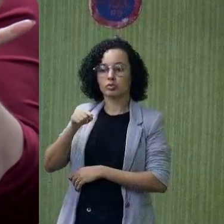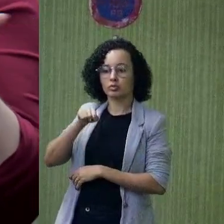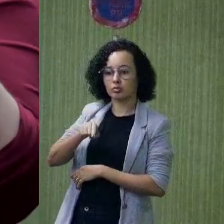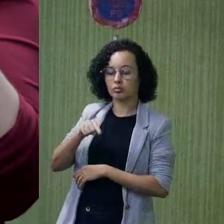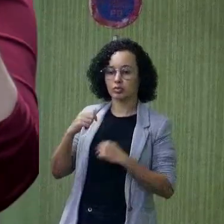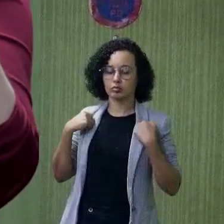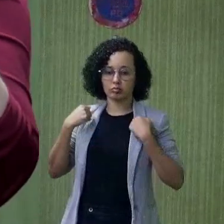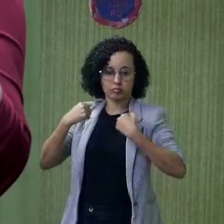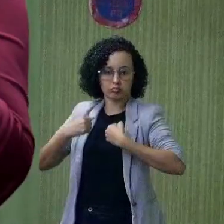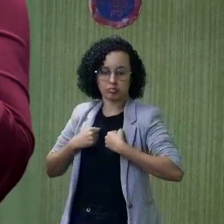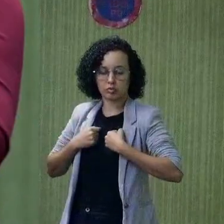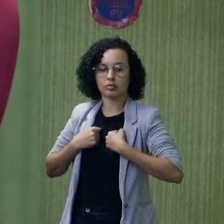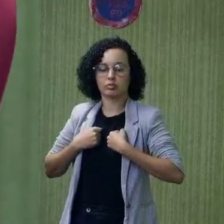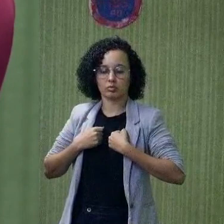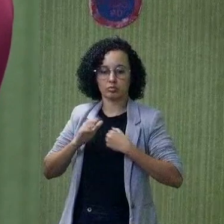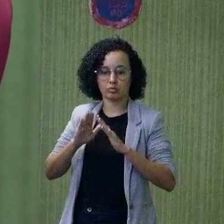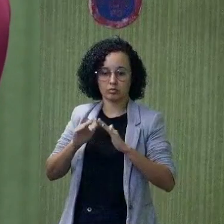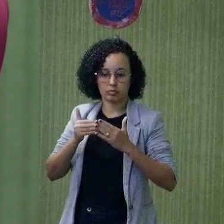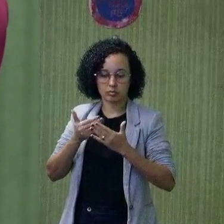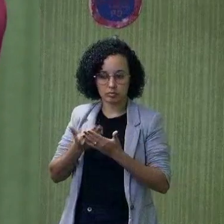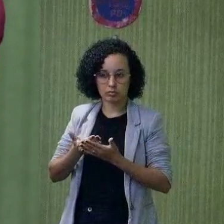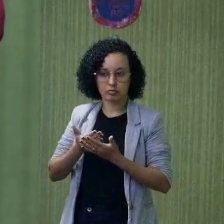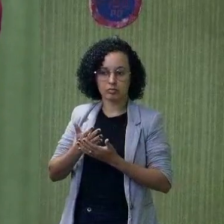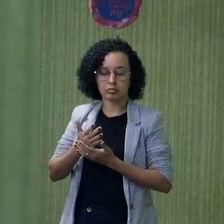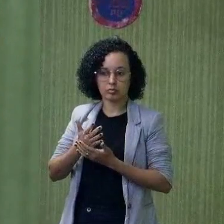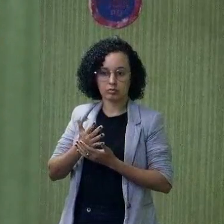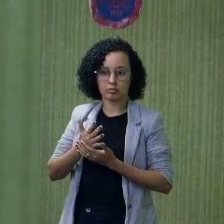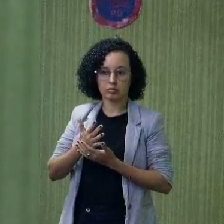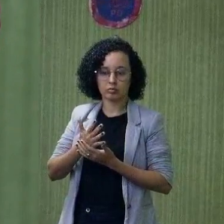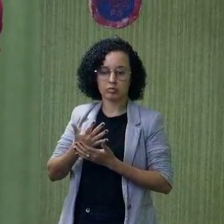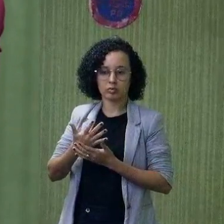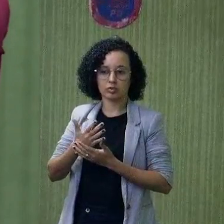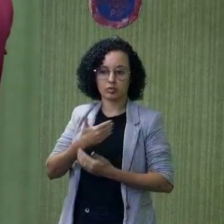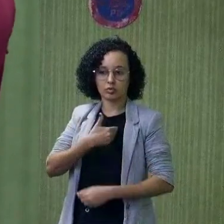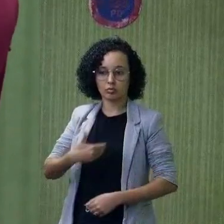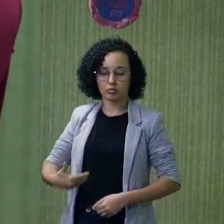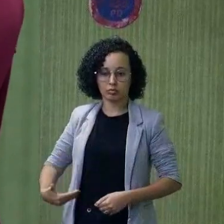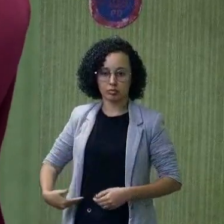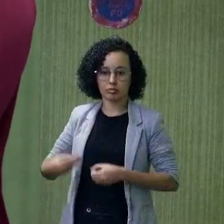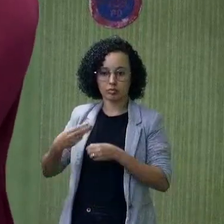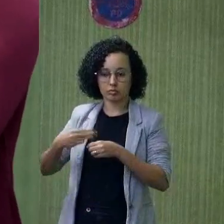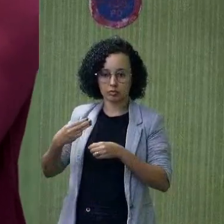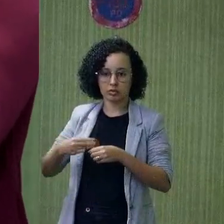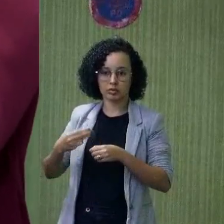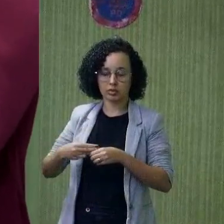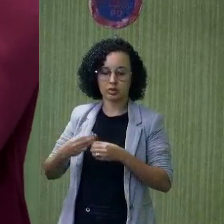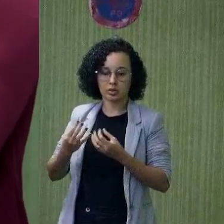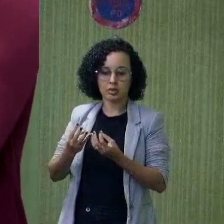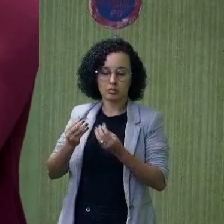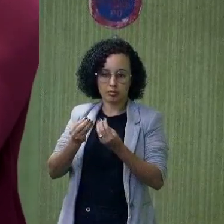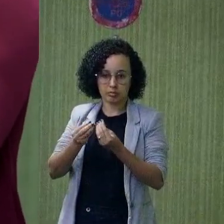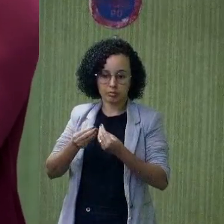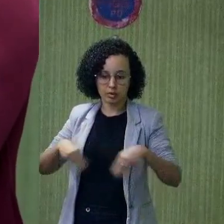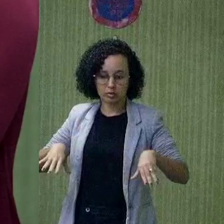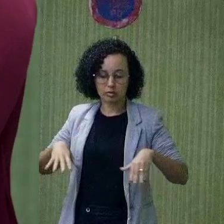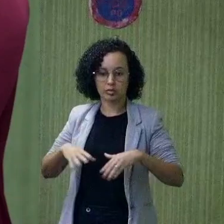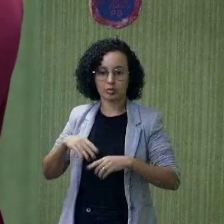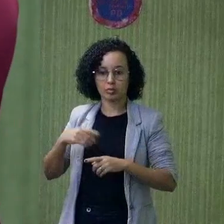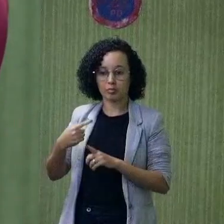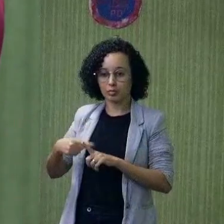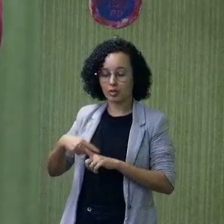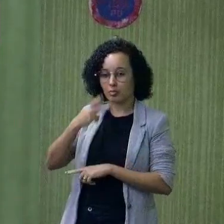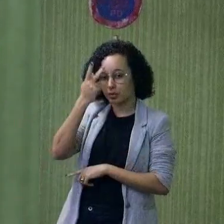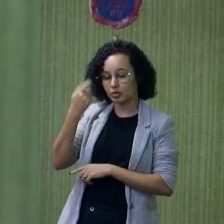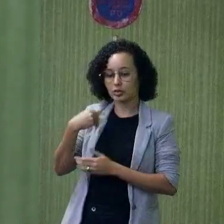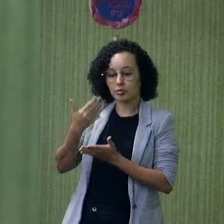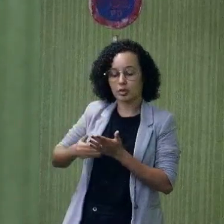mochilas para escolas da rede pública dos Municípios afetados porque quem perdeu tudo de dentro da residência também